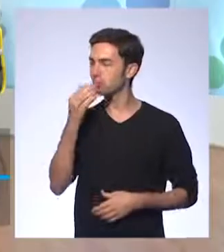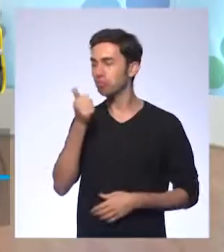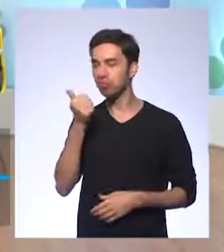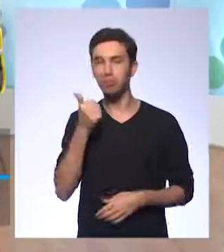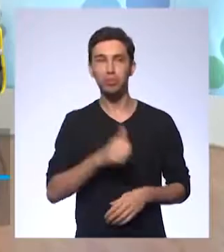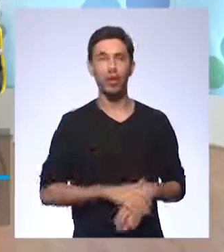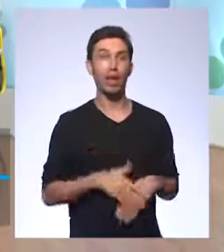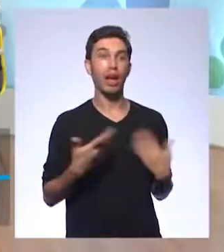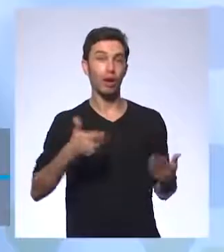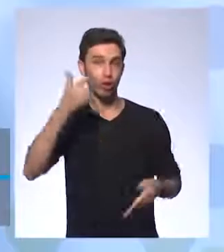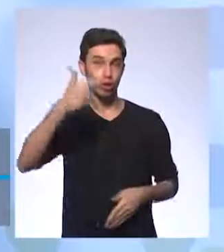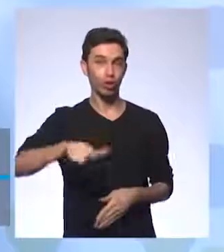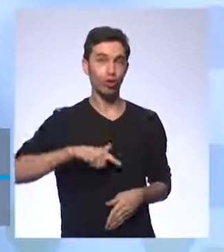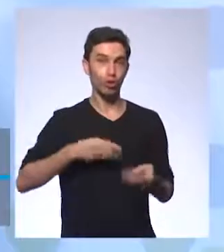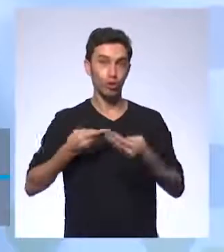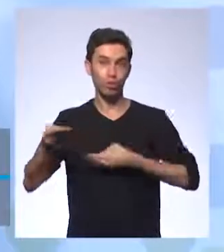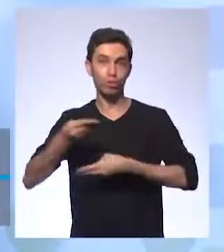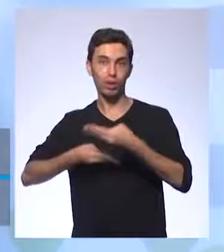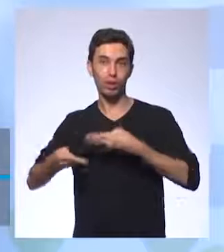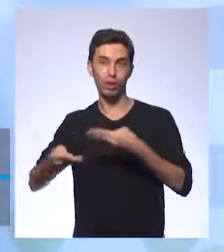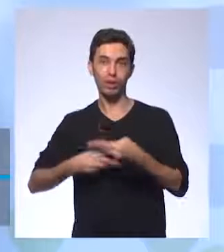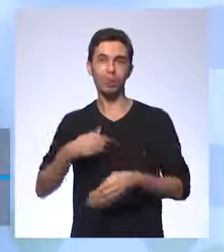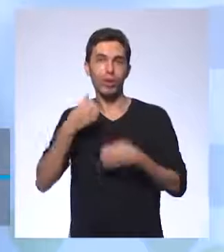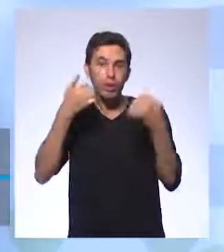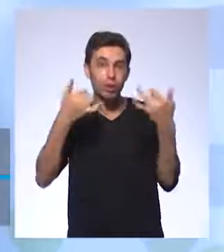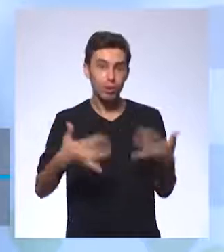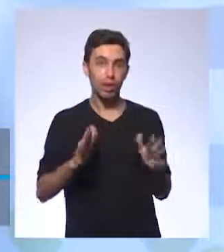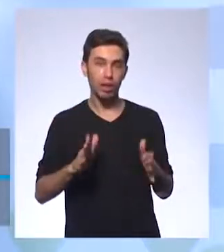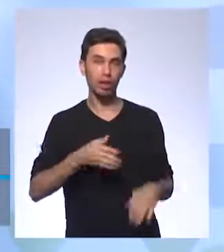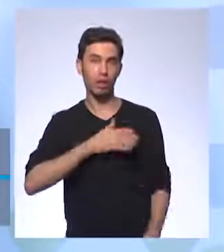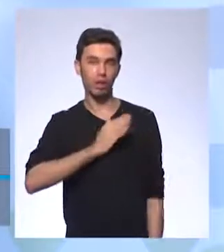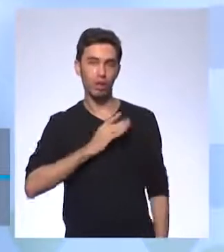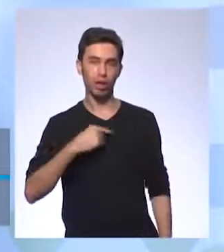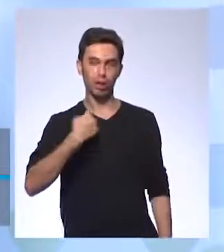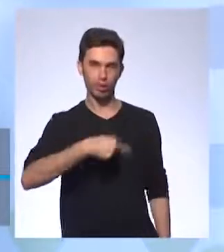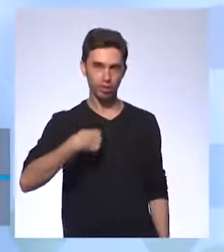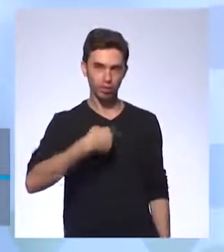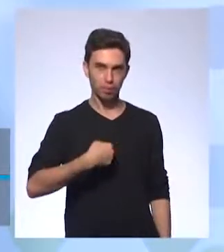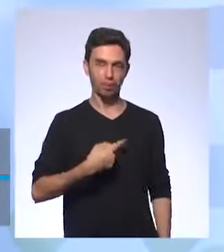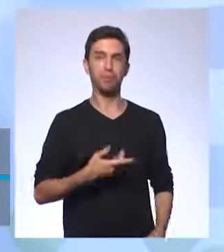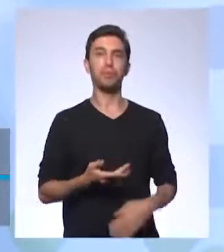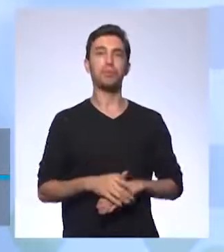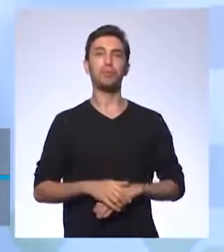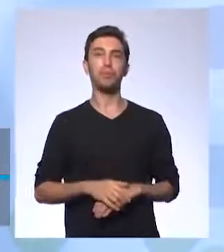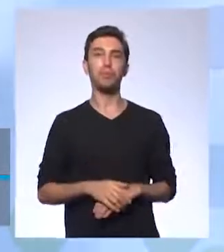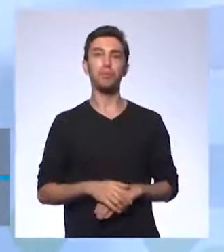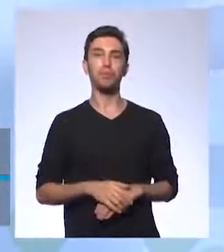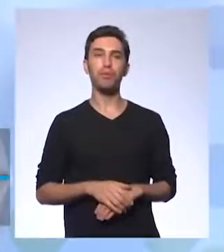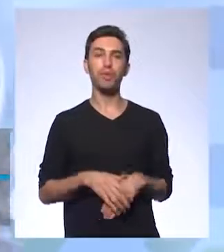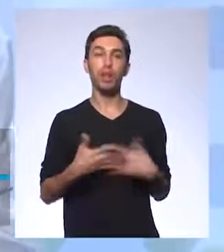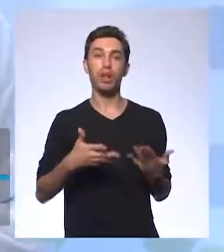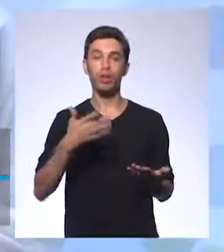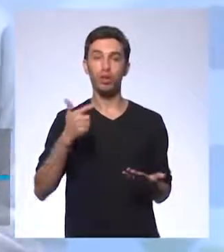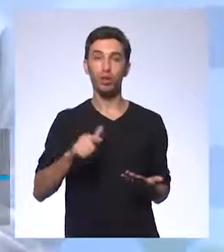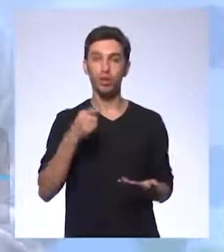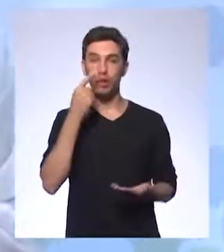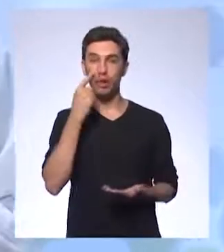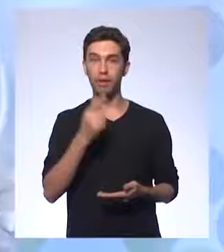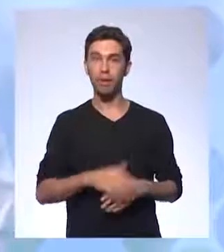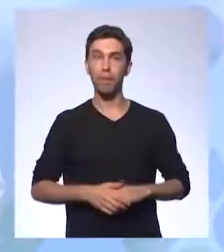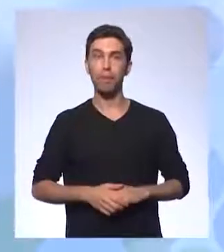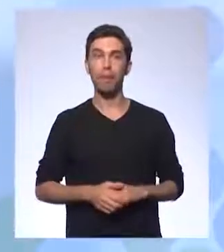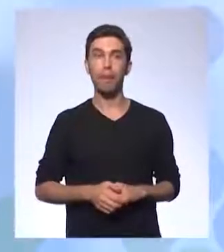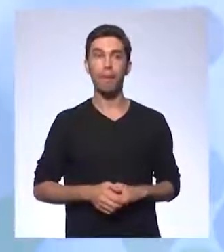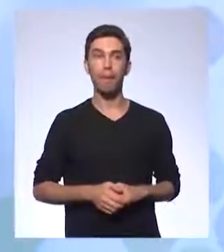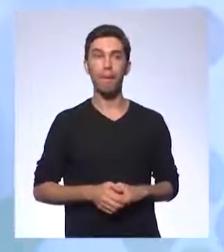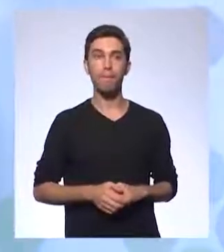tem mais uma interaçãozinha aí. Eu falei um pouquinho sobre o sistema cardiovascular, né? Então é o seguinte, ó, tá aí, eu falei um pouquinho